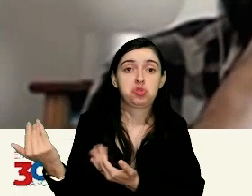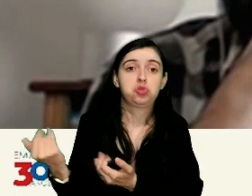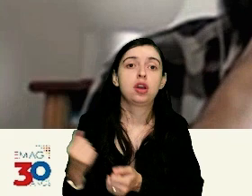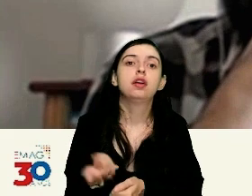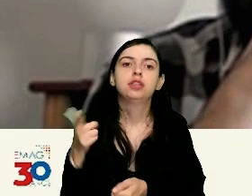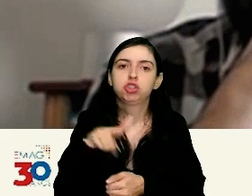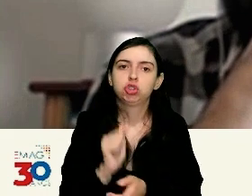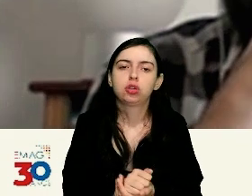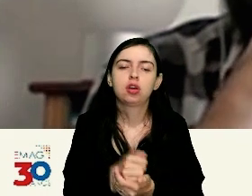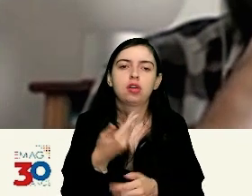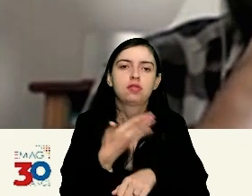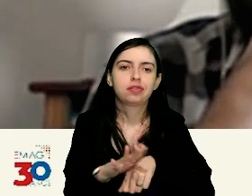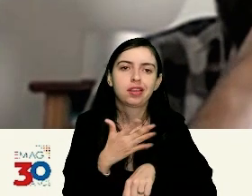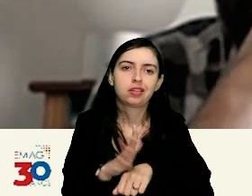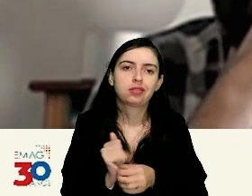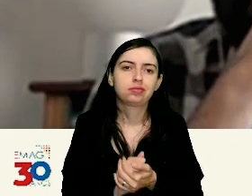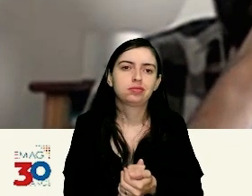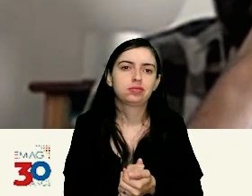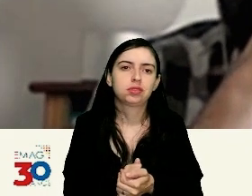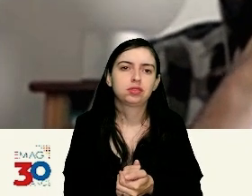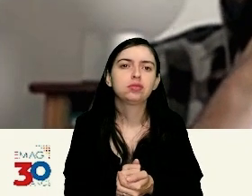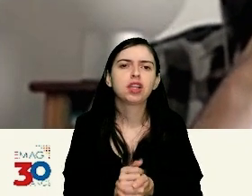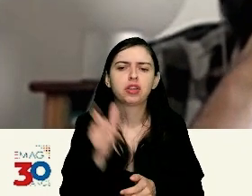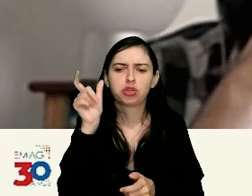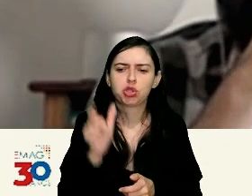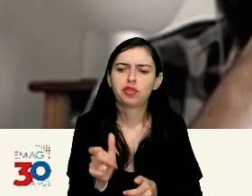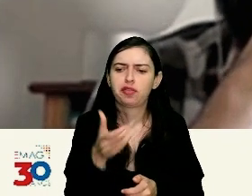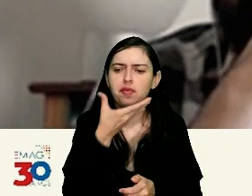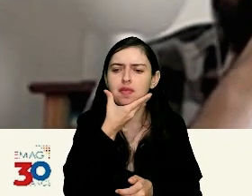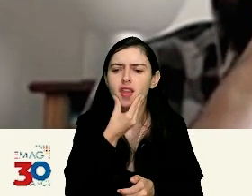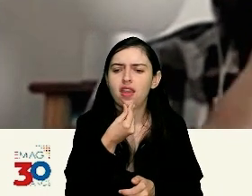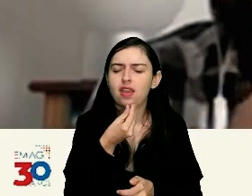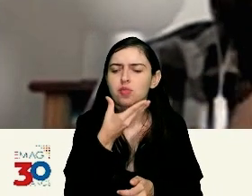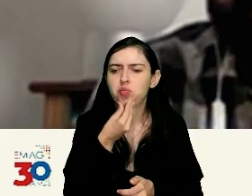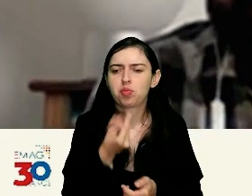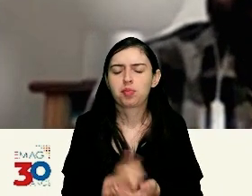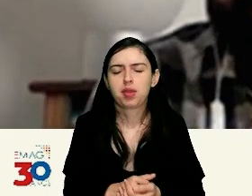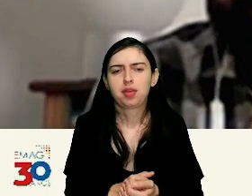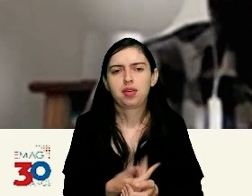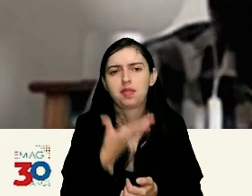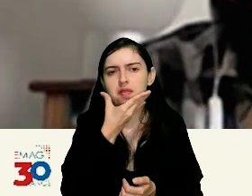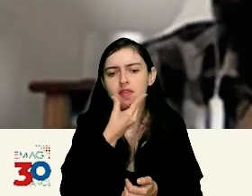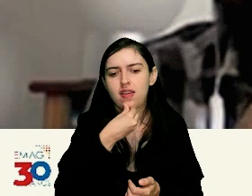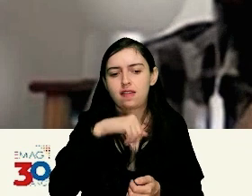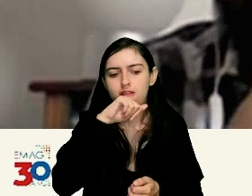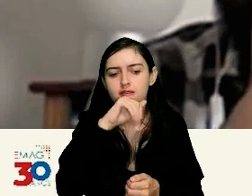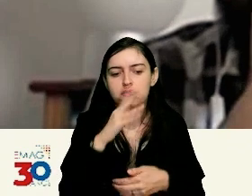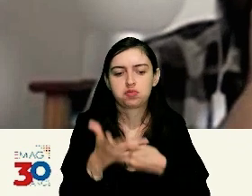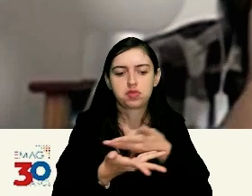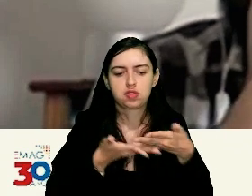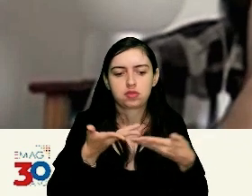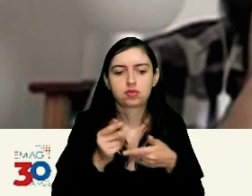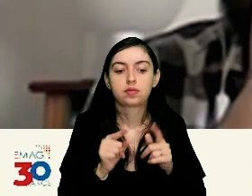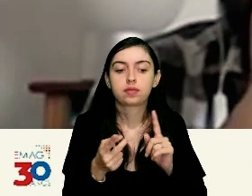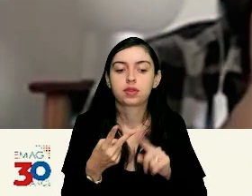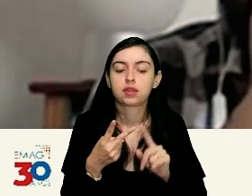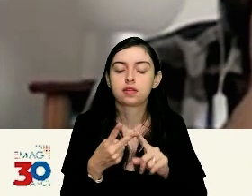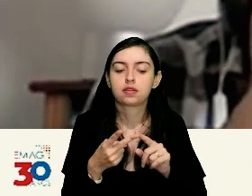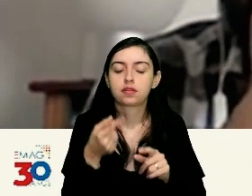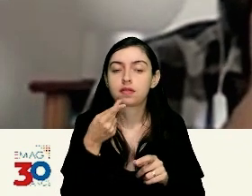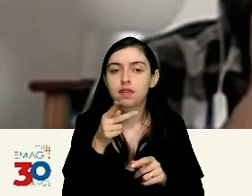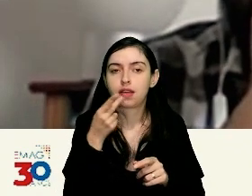para mim diz muito sobre o lugar de pai, masculinidades e aspectos. Também outro também fala que também